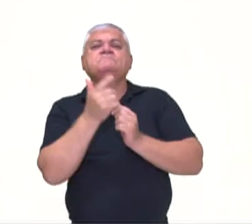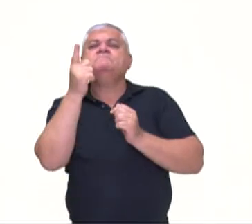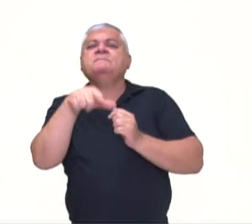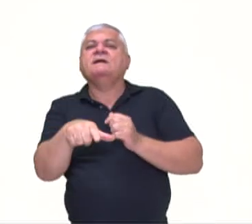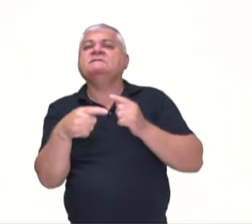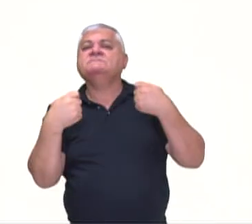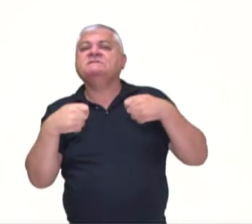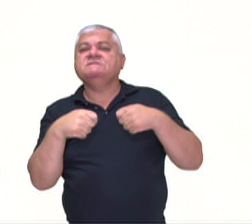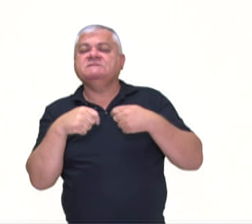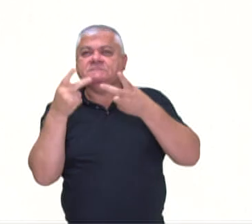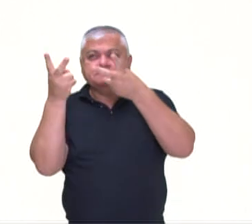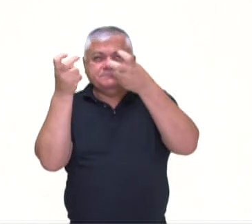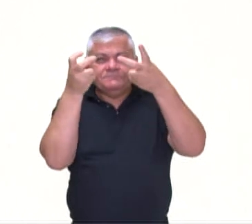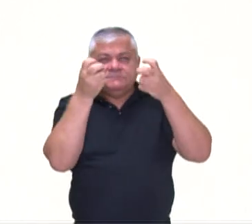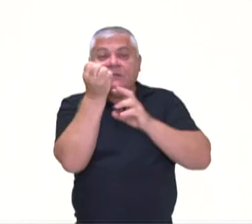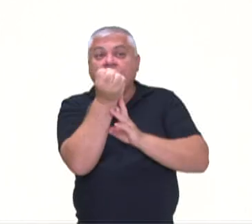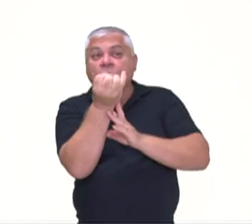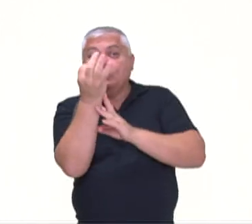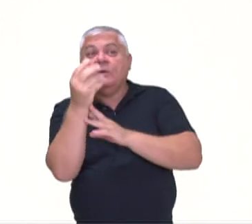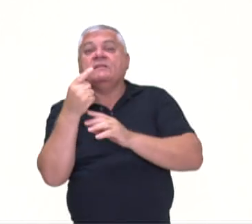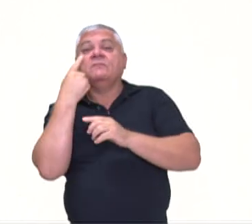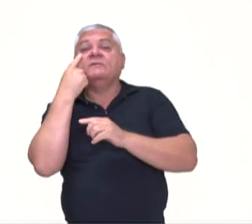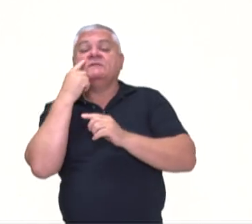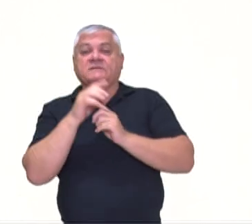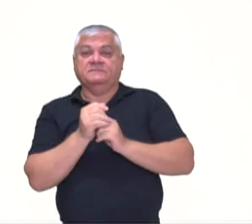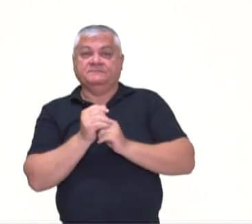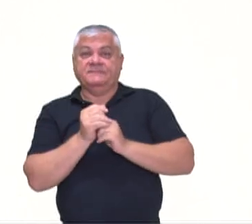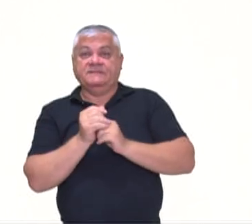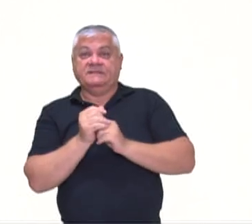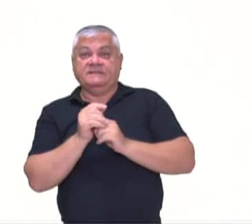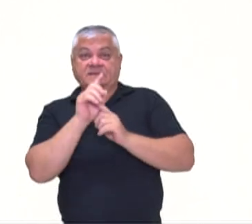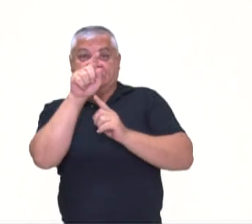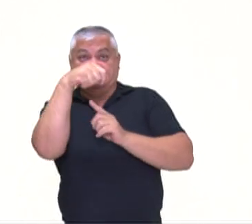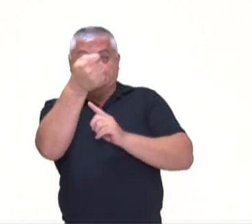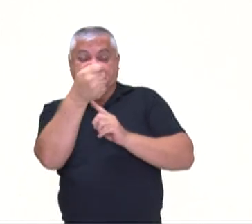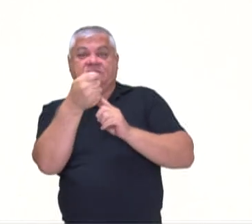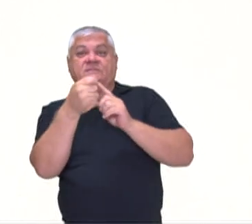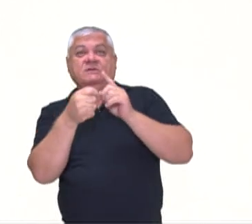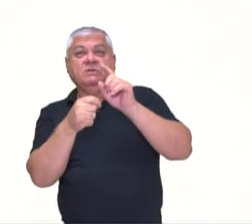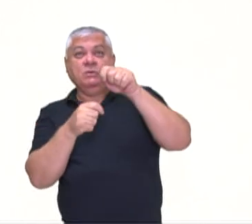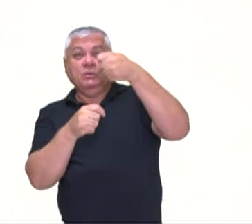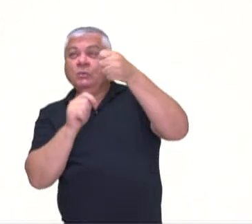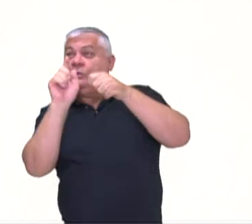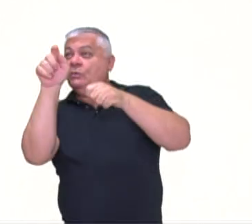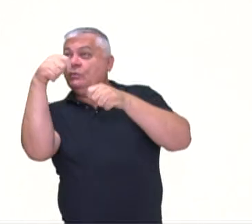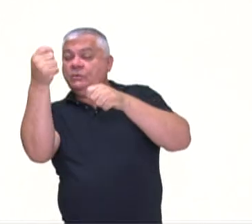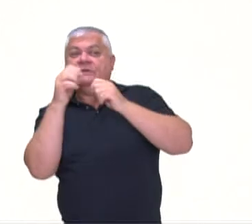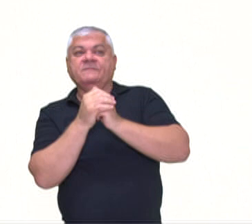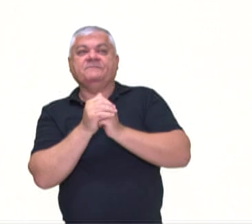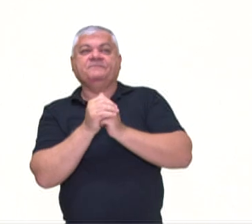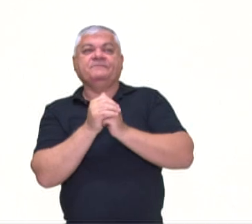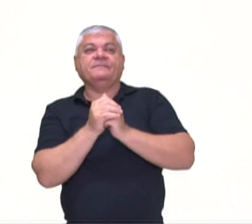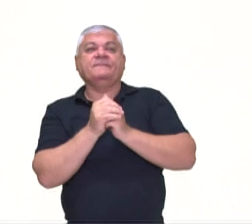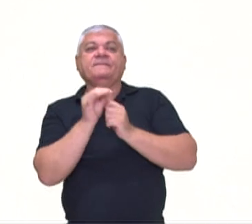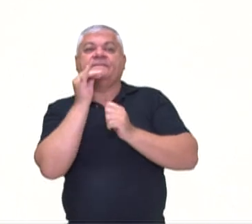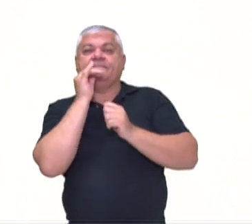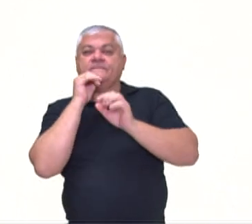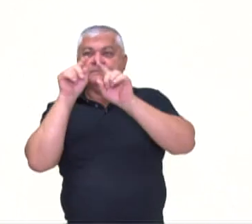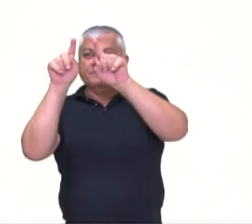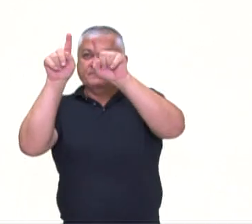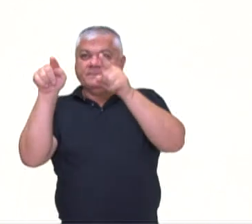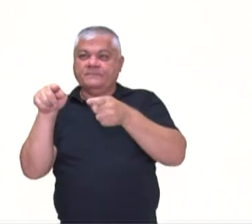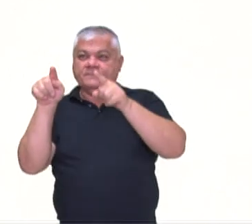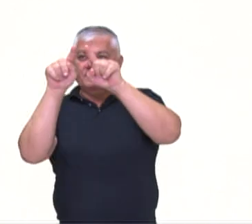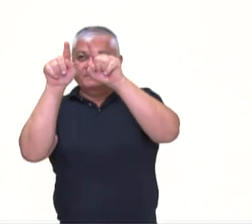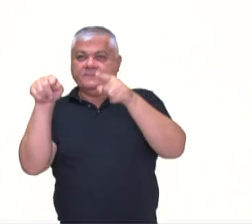que nós temos para observar? O que está em cima da seta são os símbolos. O que mais? Aqui,